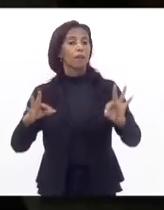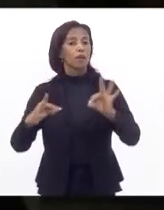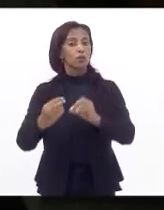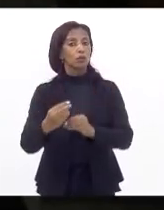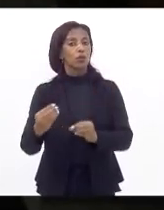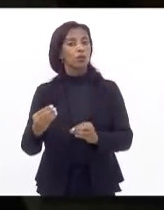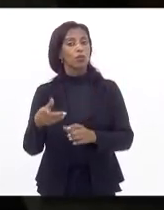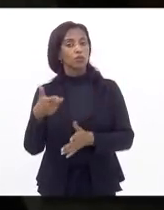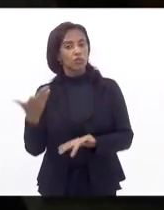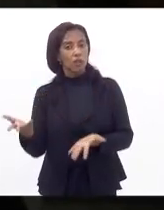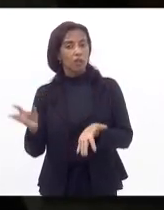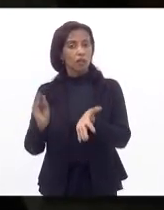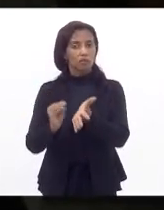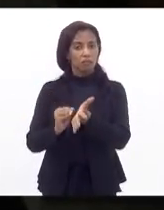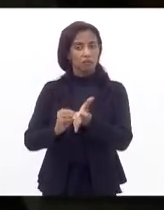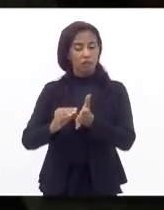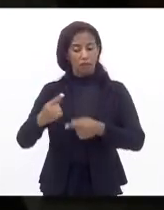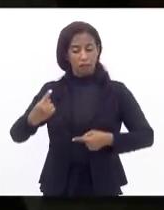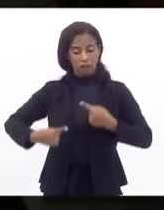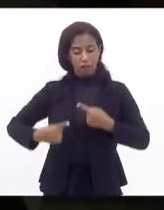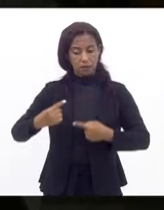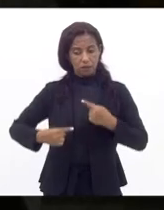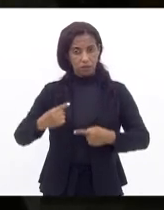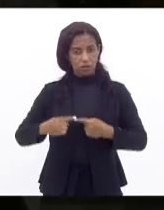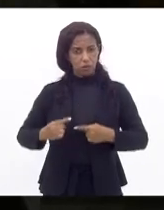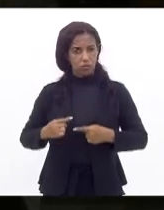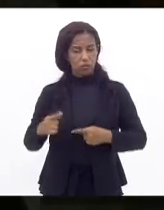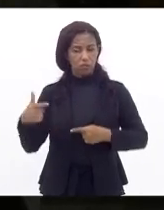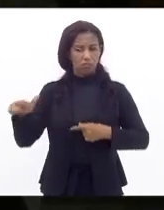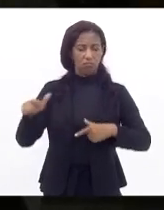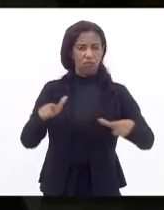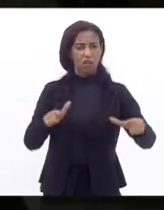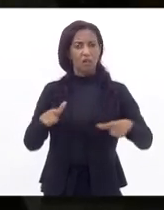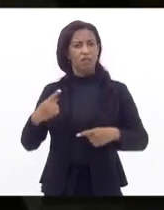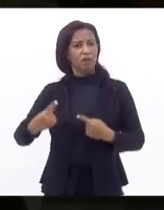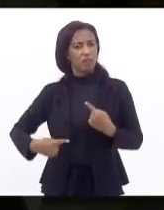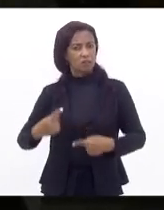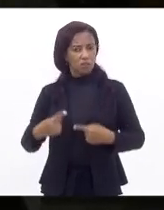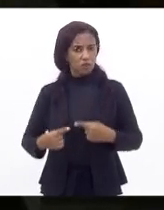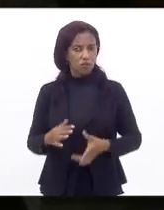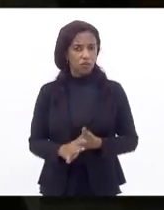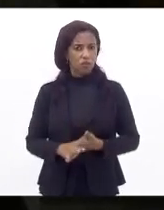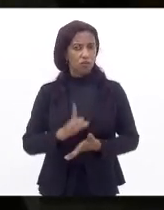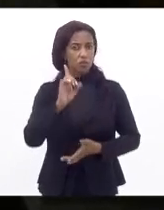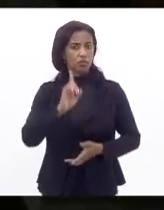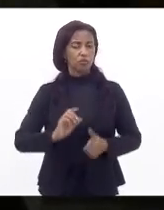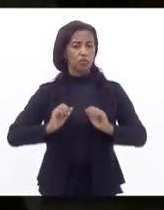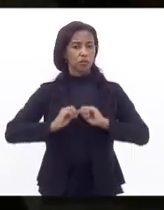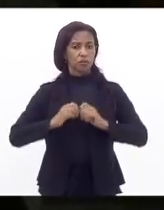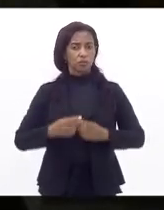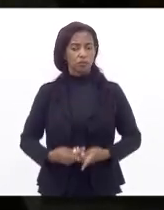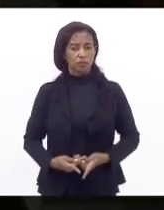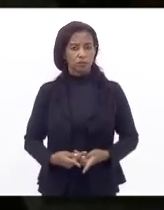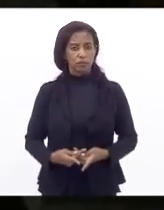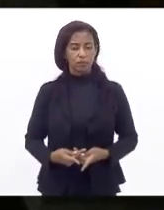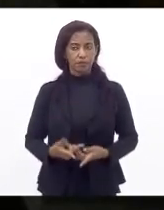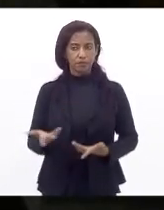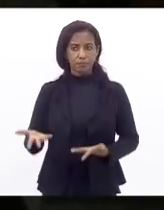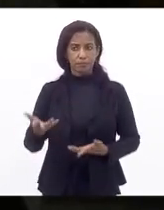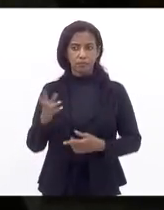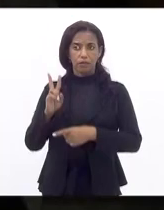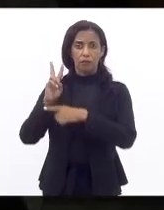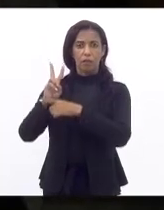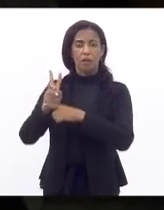que ainda fazem esse debate raso, aqueles e aquelas que ainda fazem aquele debate raso de que os direitos humanos são aqueles que